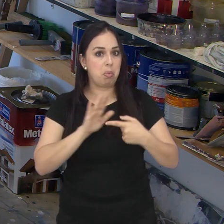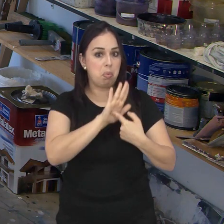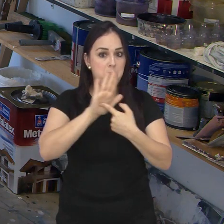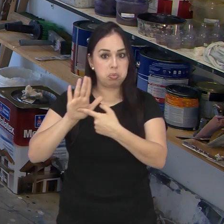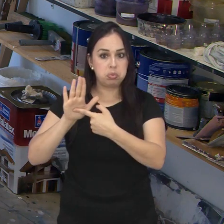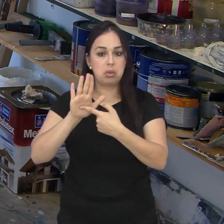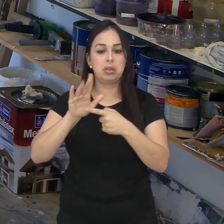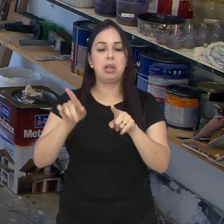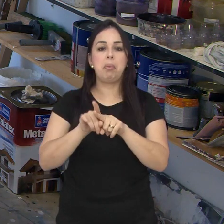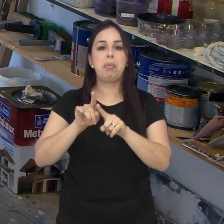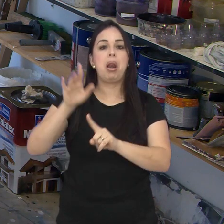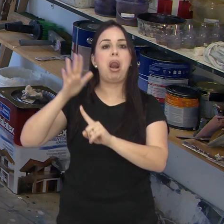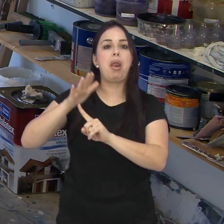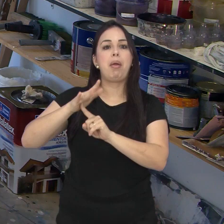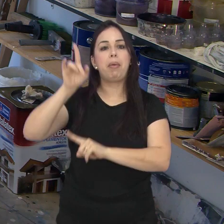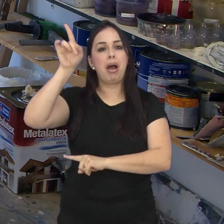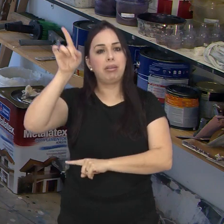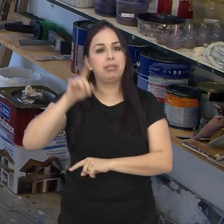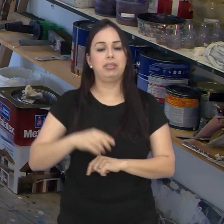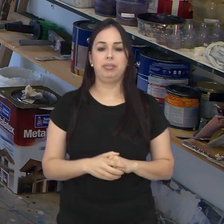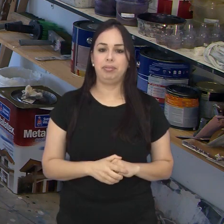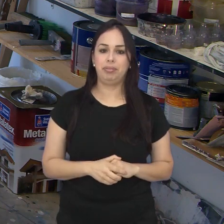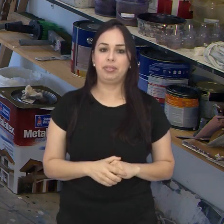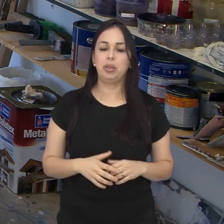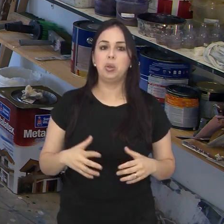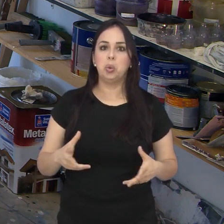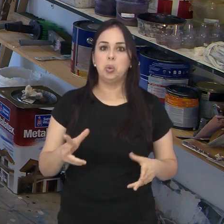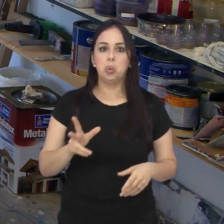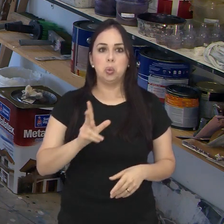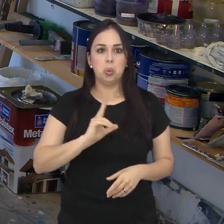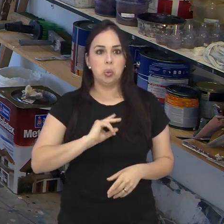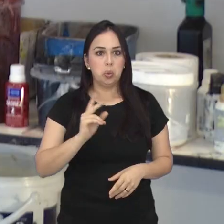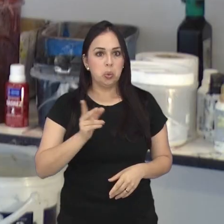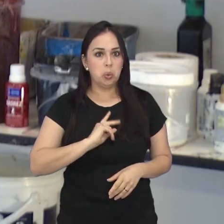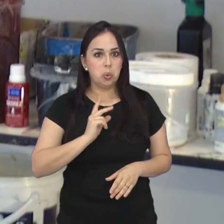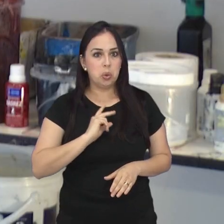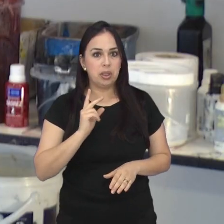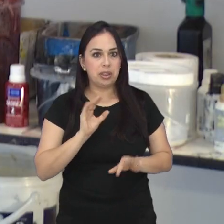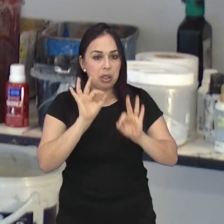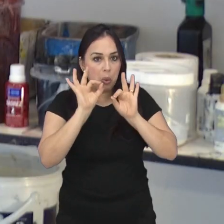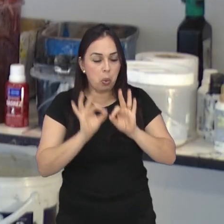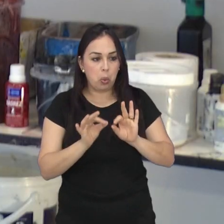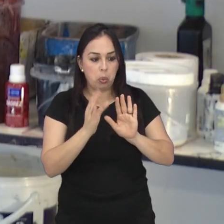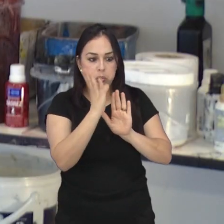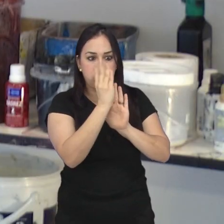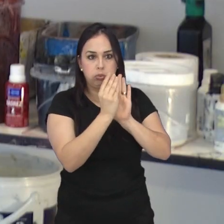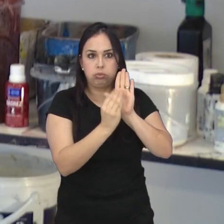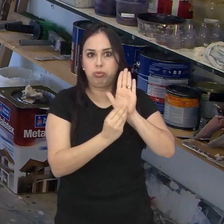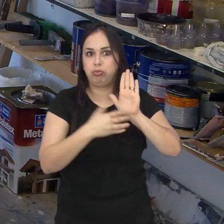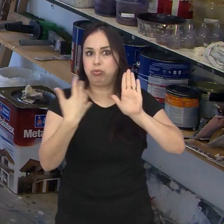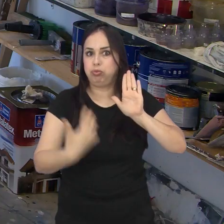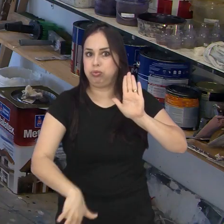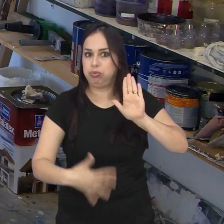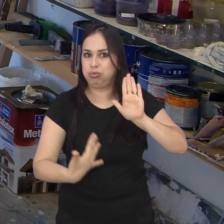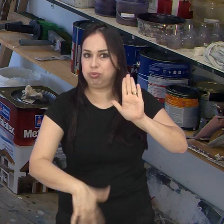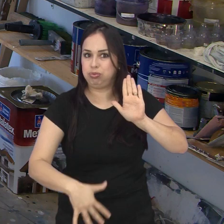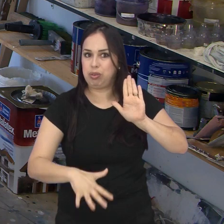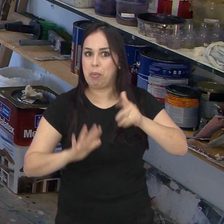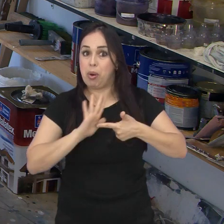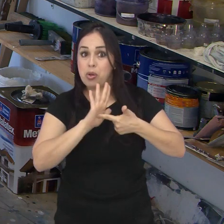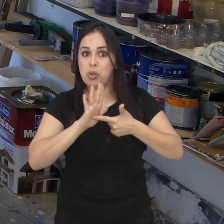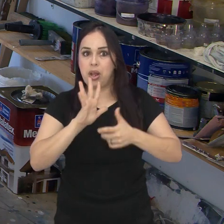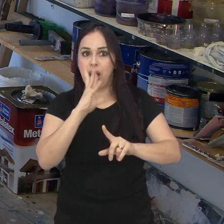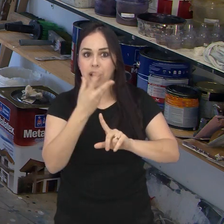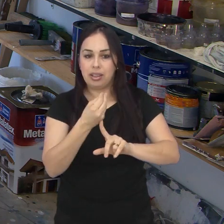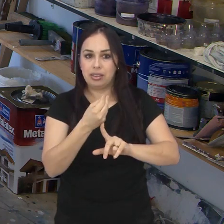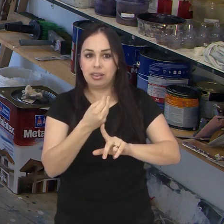Campos e no 40º Salão Paraense Secretaria Cultural do Paraná, Curitiba. Ufa, Cidinha! Bastante coisa. E